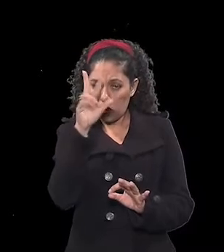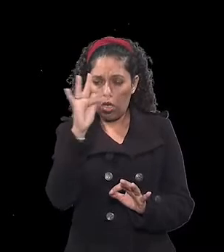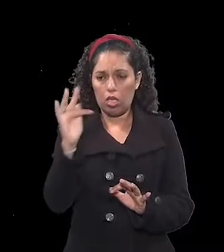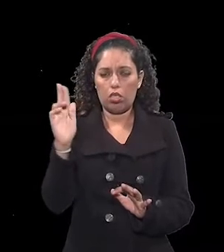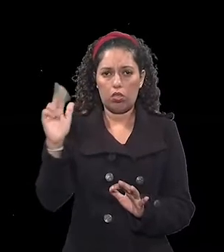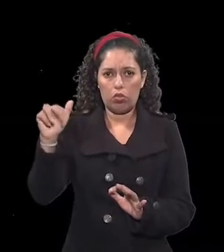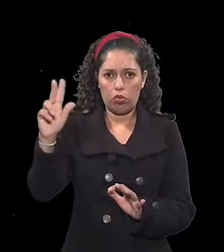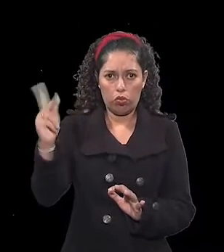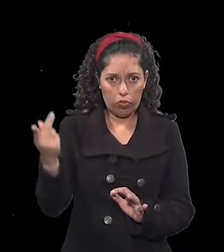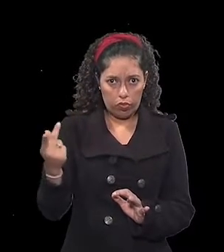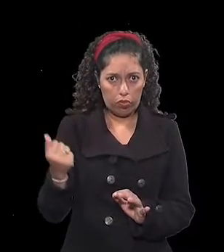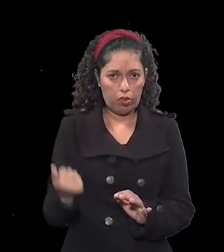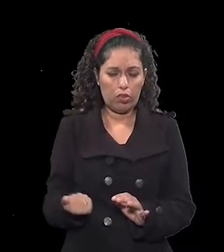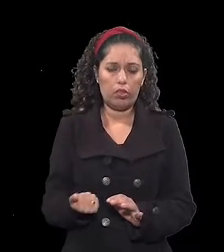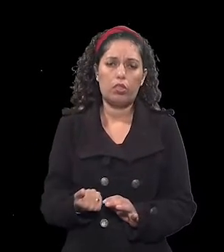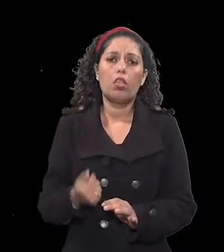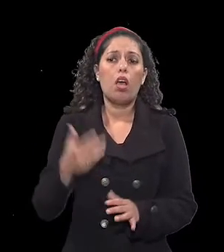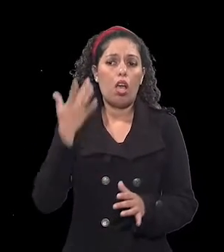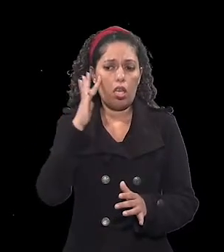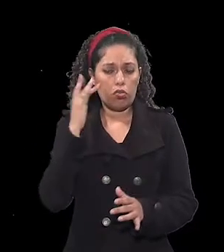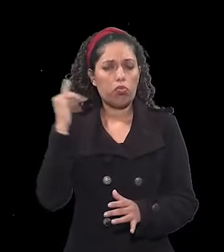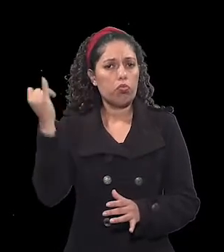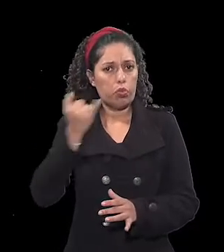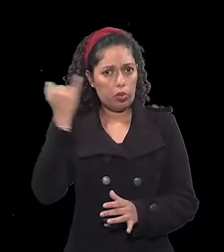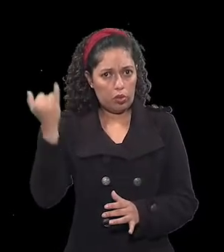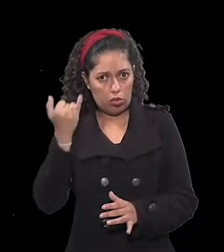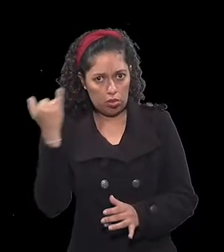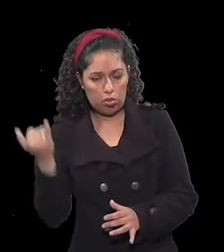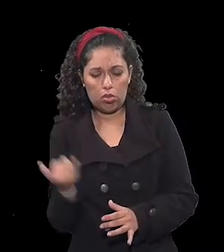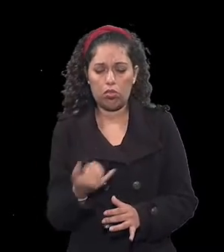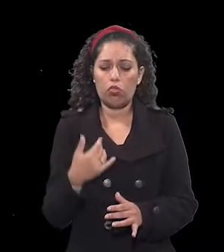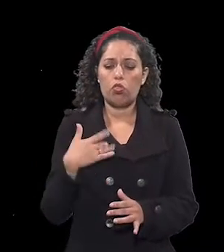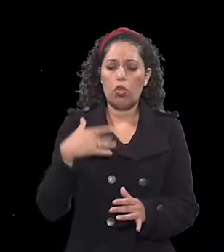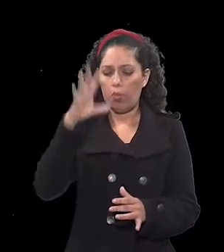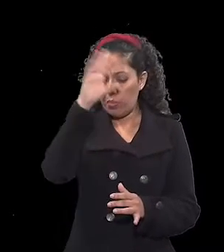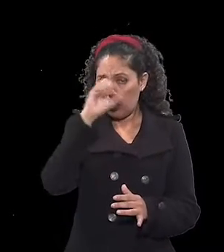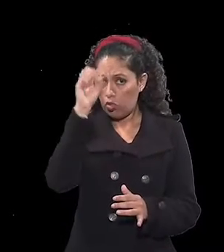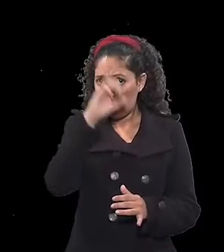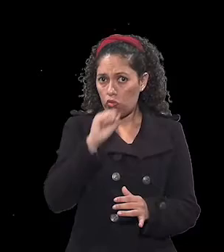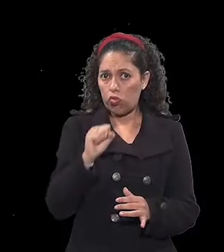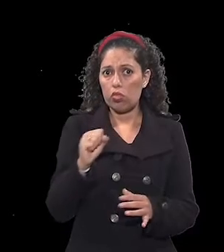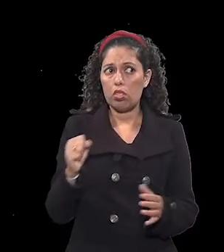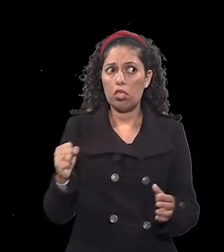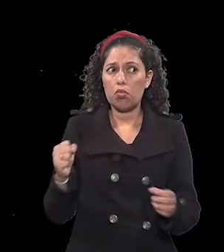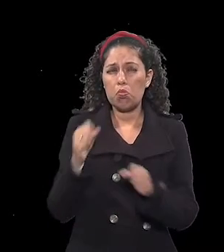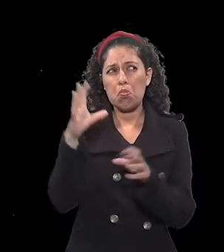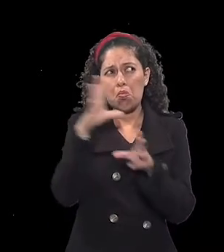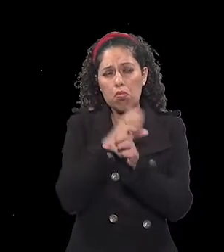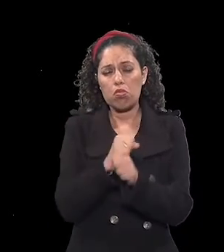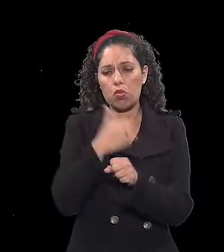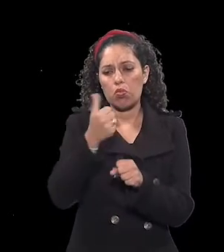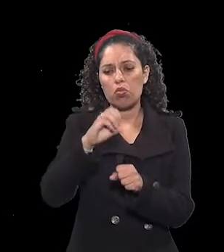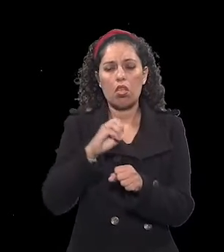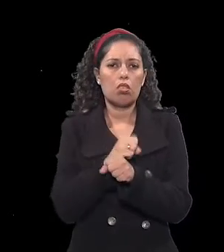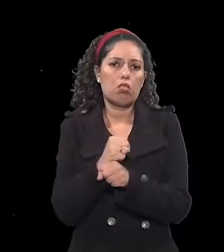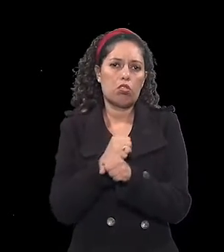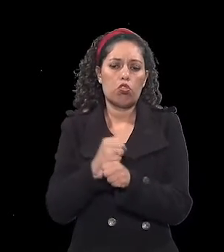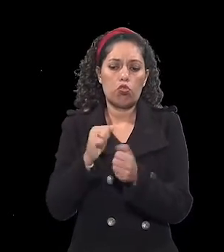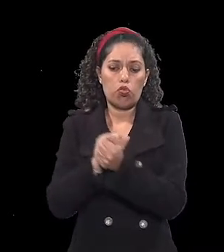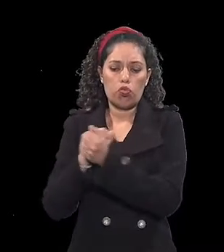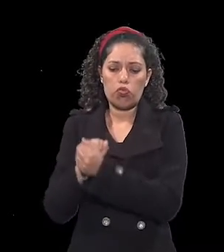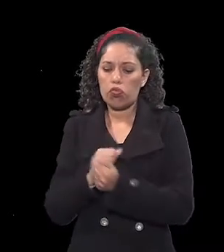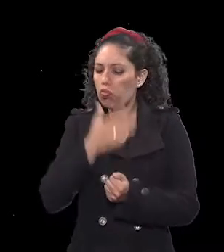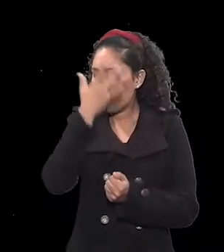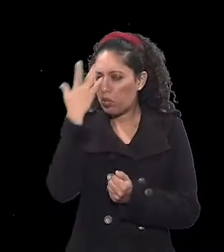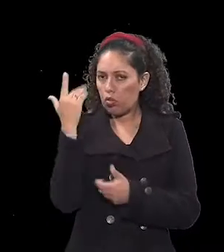mim é importantíssima, que eu tive e estou tendo acesso só de 10, 11 anos para cá, né? E foi um acaso. Né, junto a